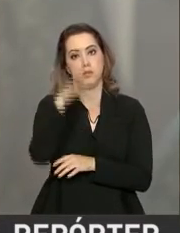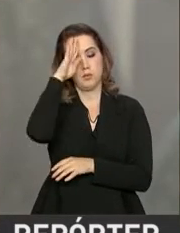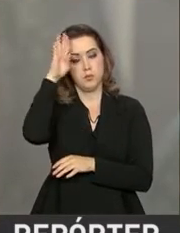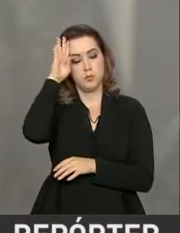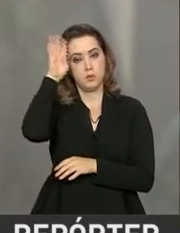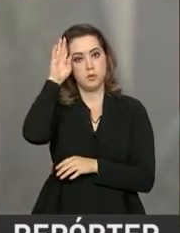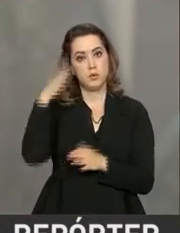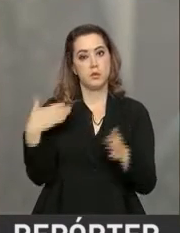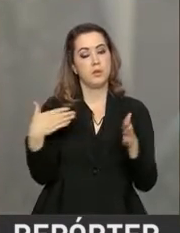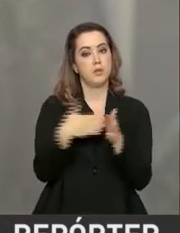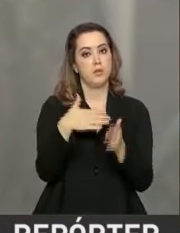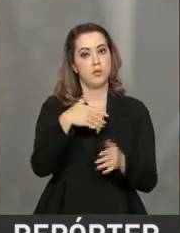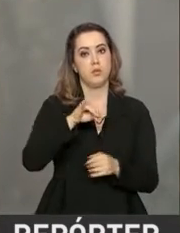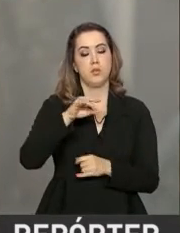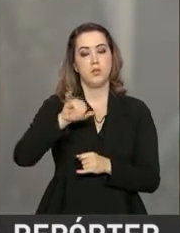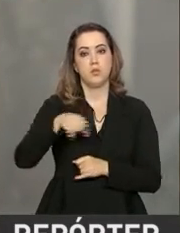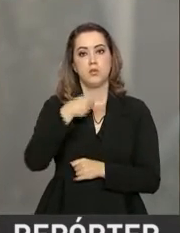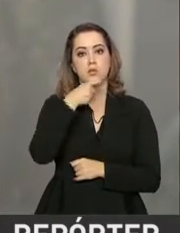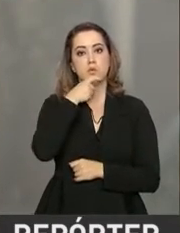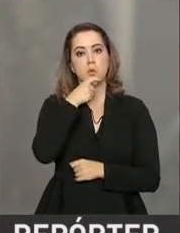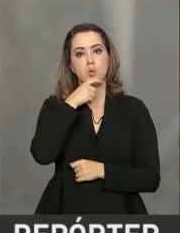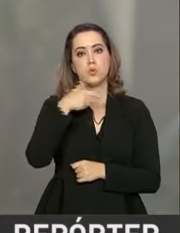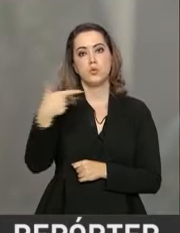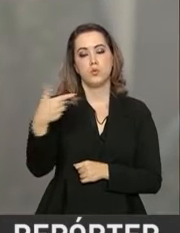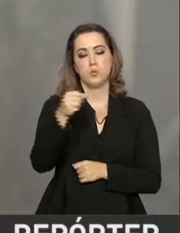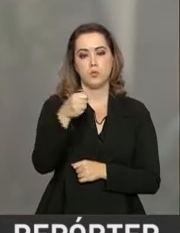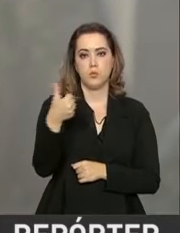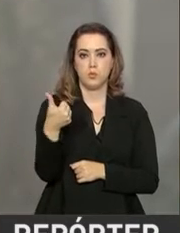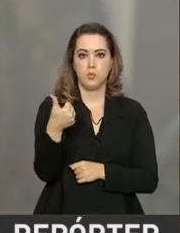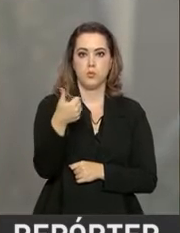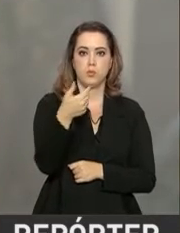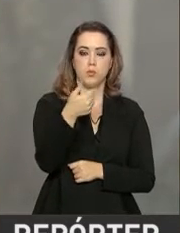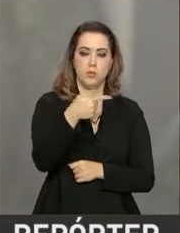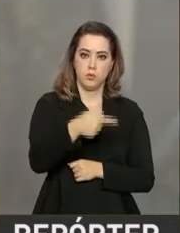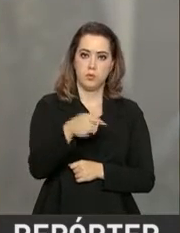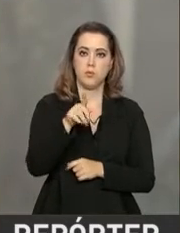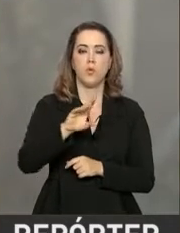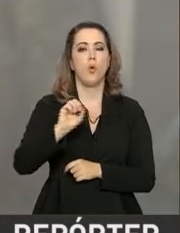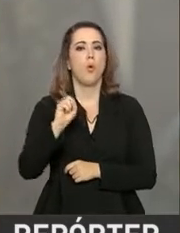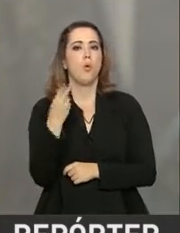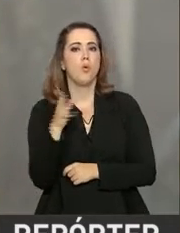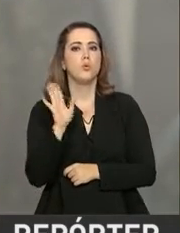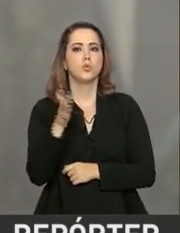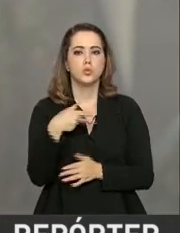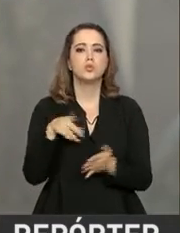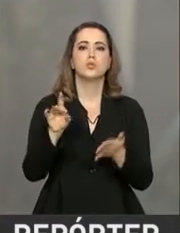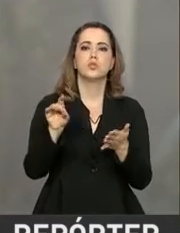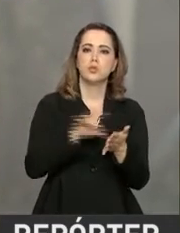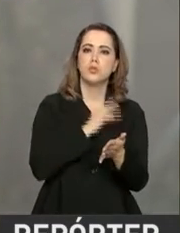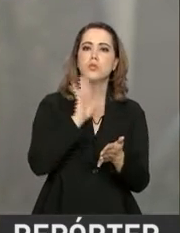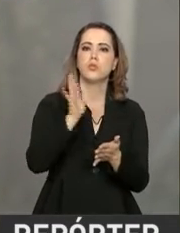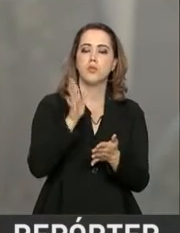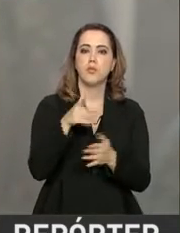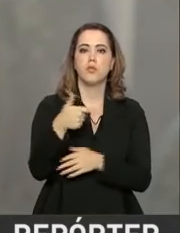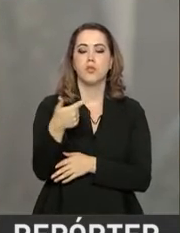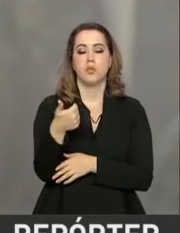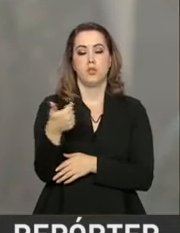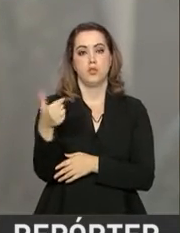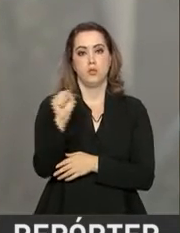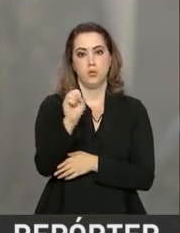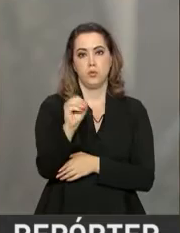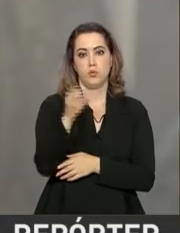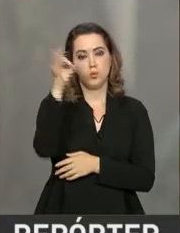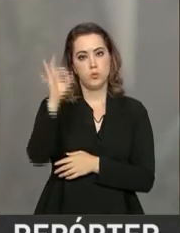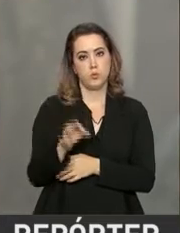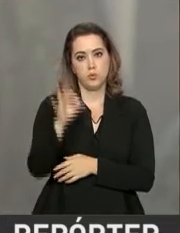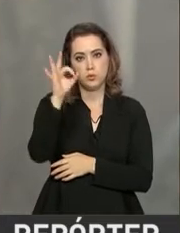2017 de cursos nas áreas avaliadas ou que já tenham concluído pelo menos 80% da carga horária mínima